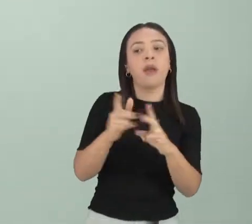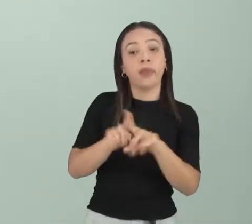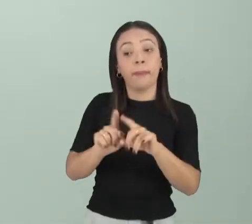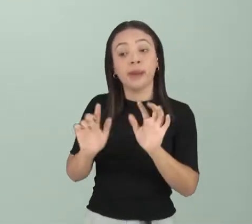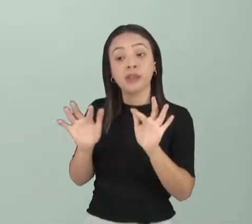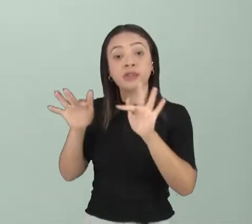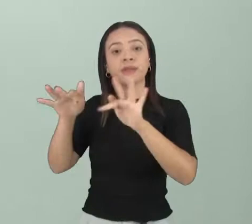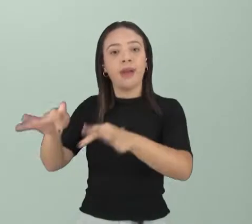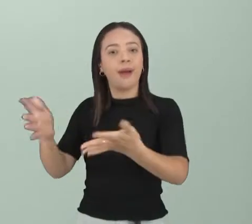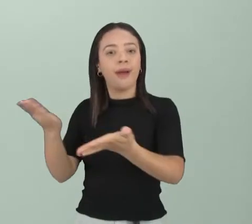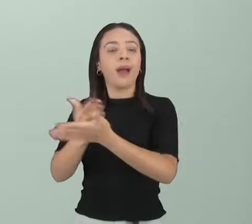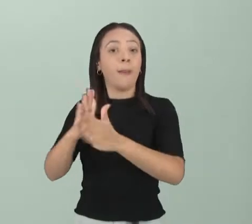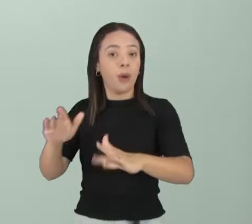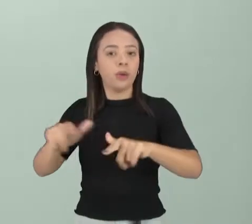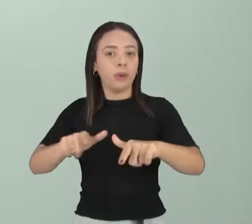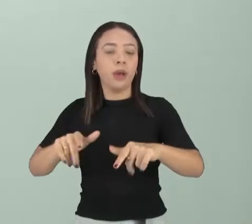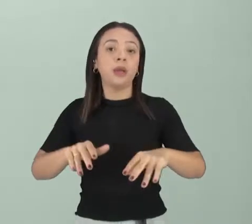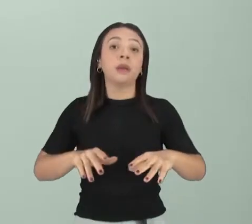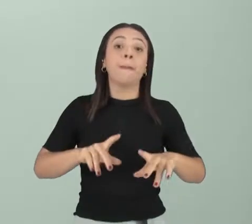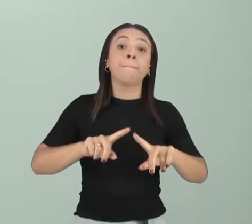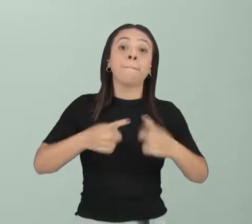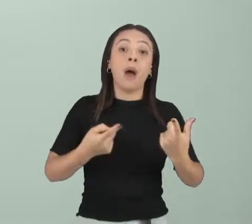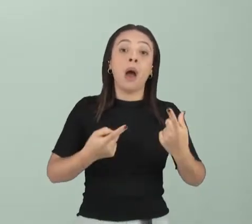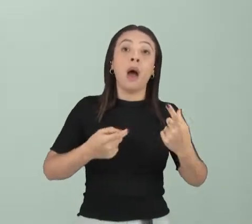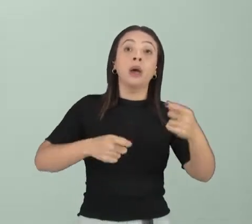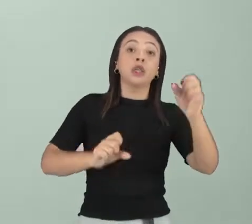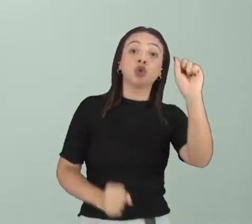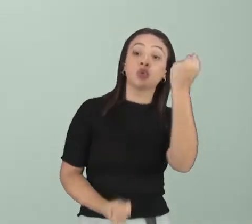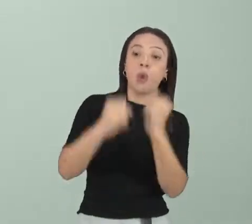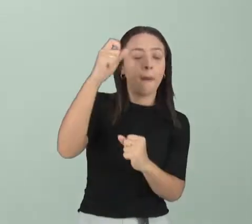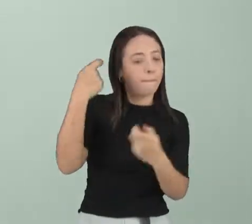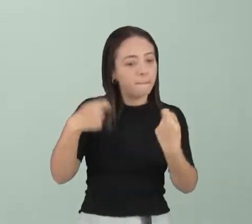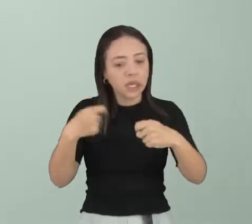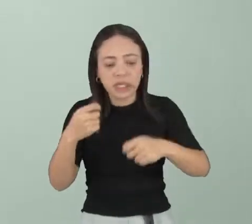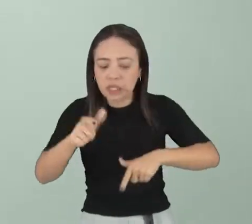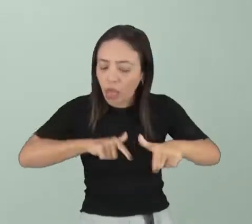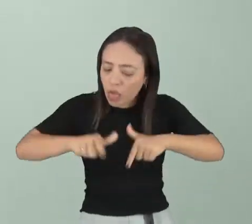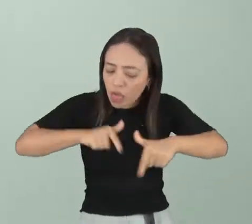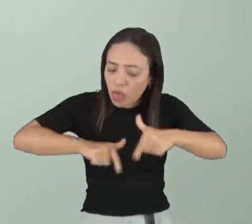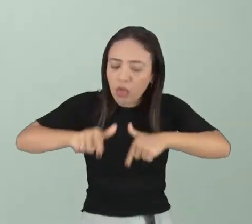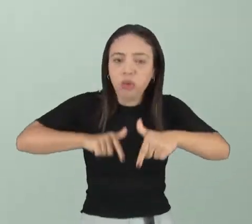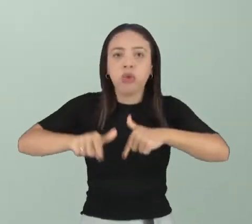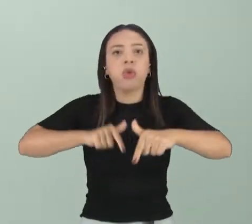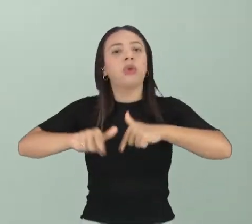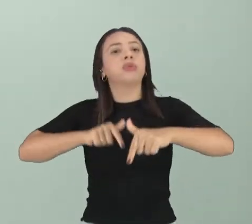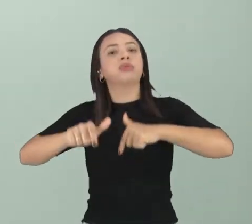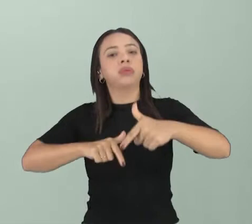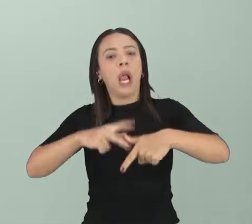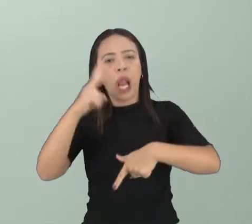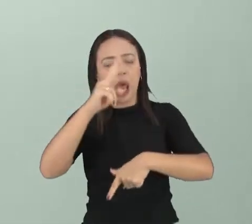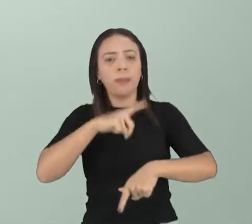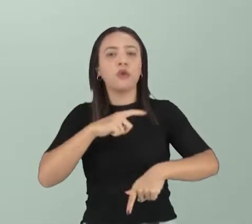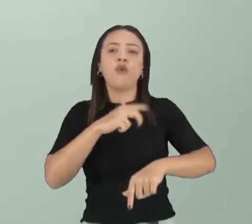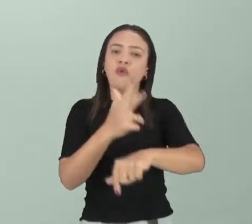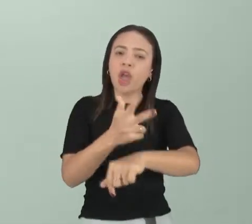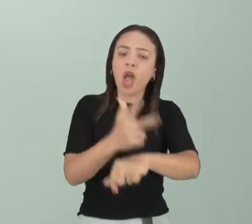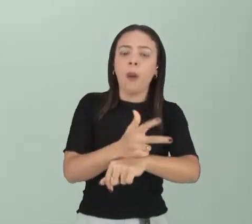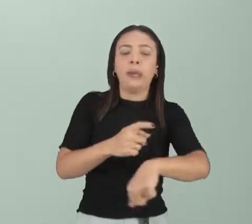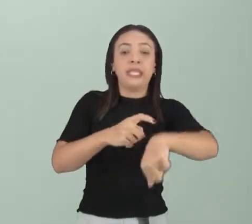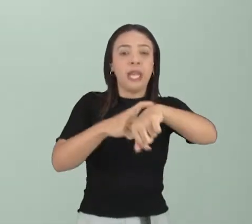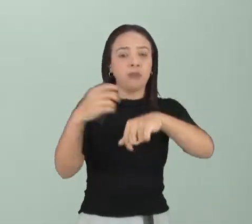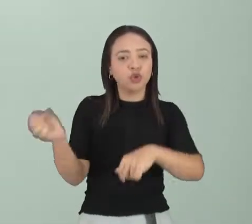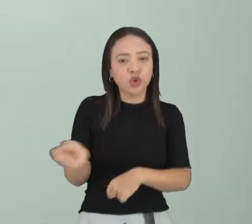a produção tem que ser constante então é cada minuto ele tem que produzir produzir produzir né tem os filme tempos